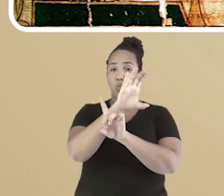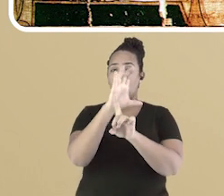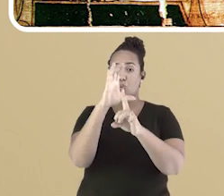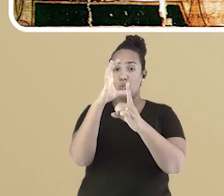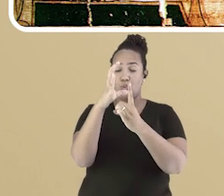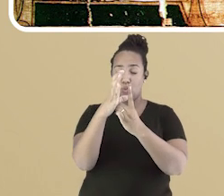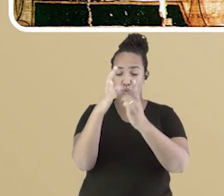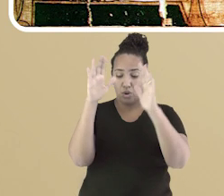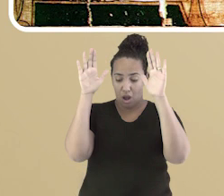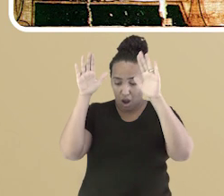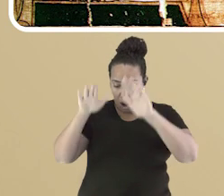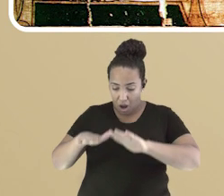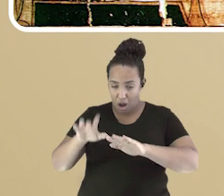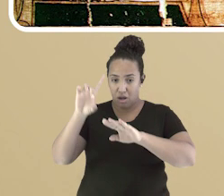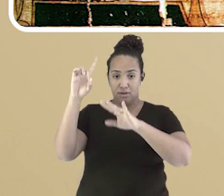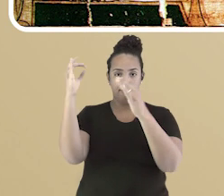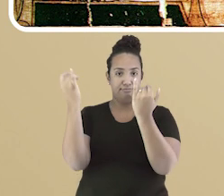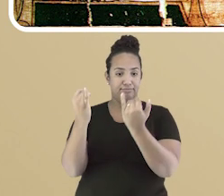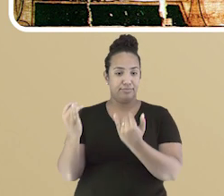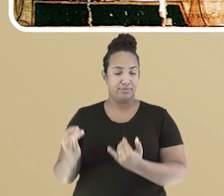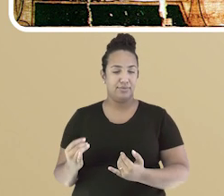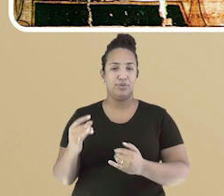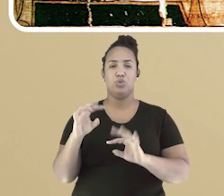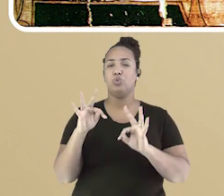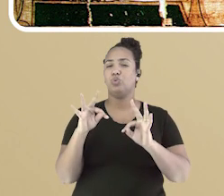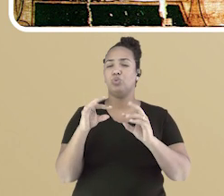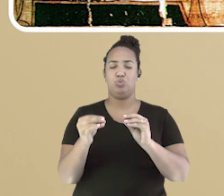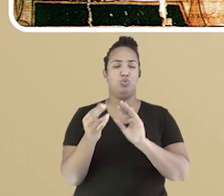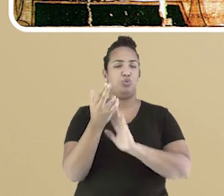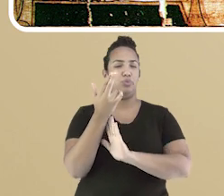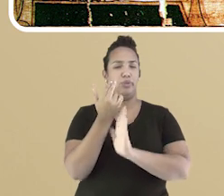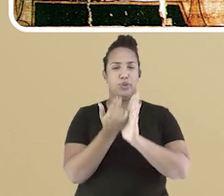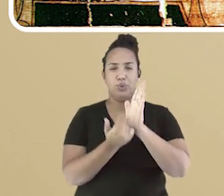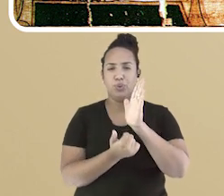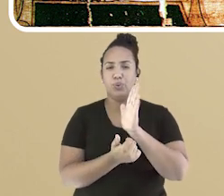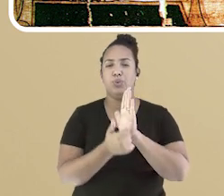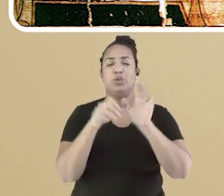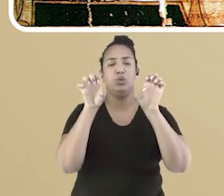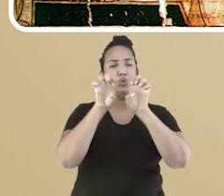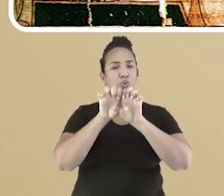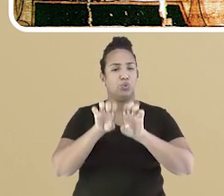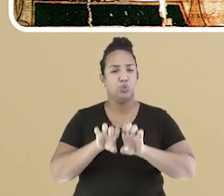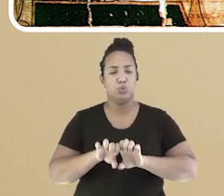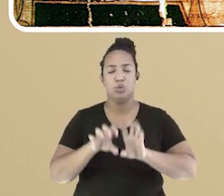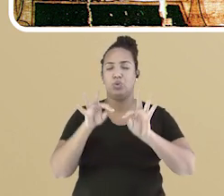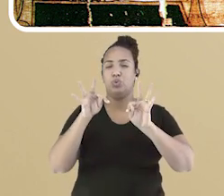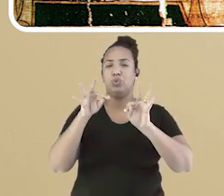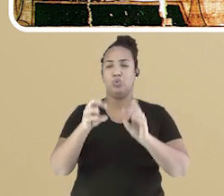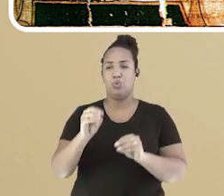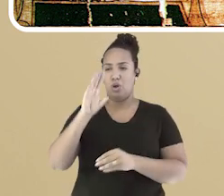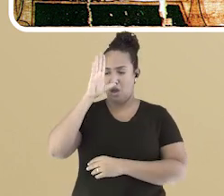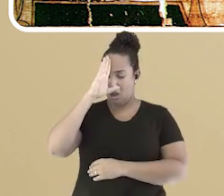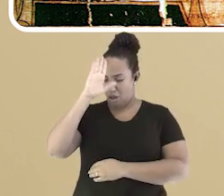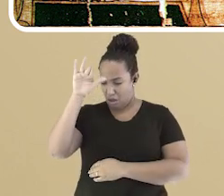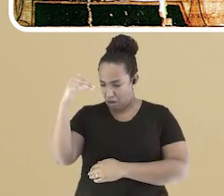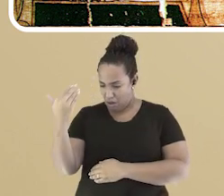as pinturas, esculturas, construções eram feitas para homenagear seus deuses e seu faraó, que